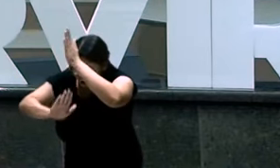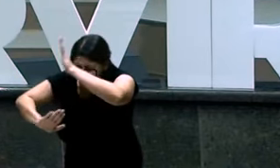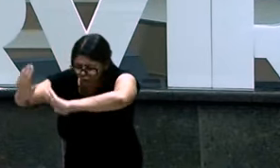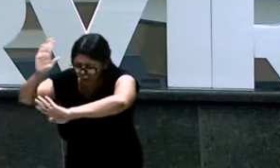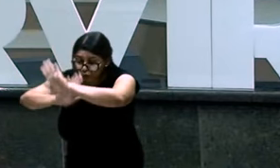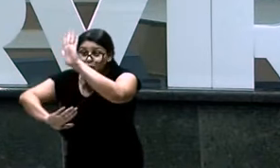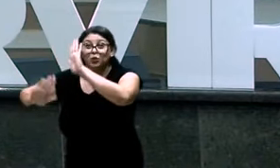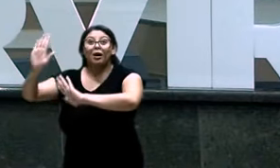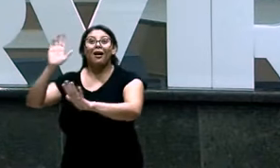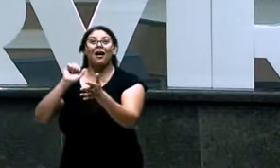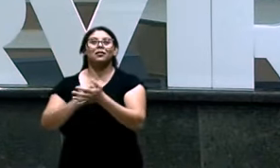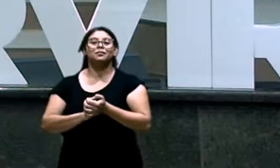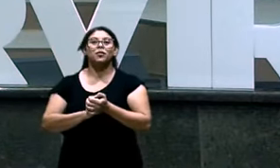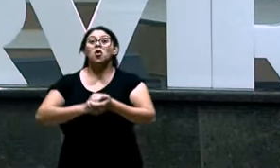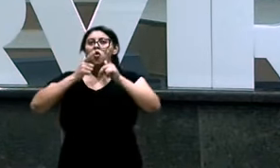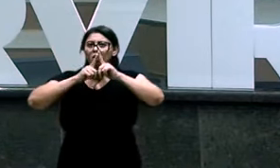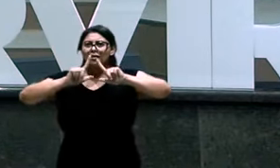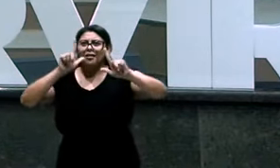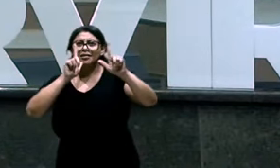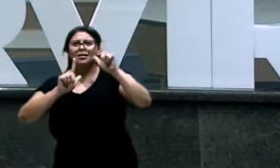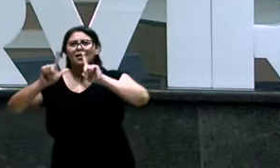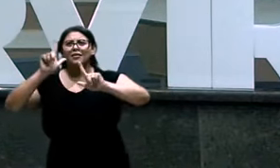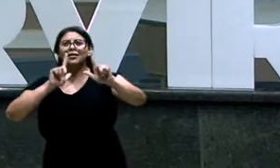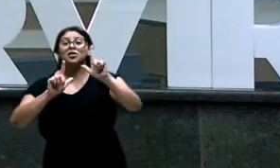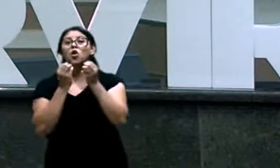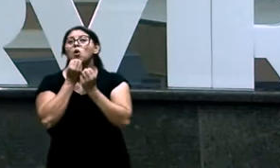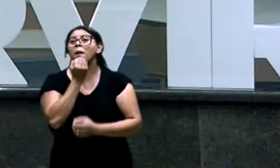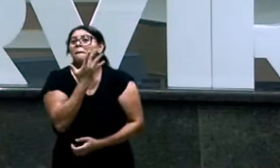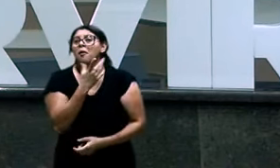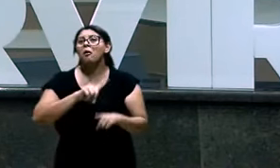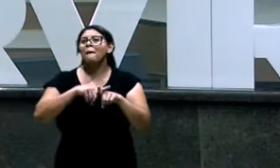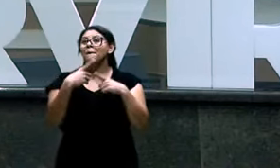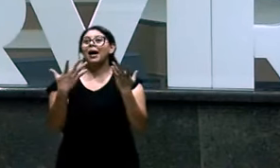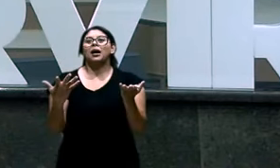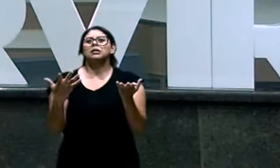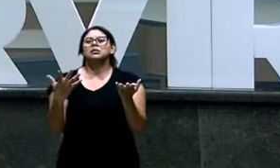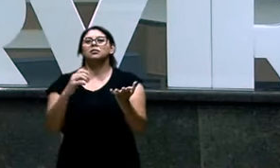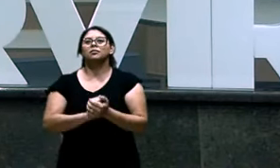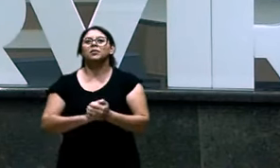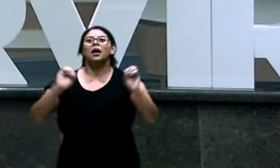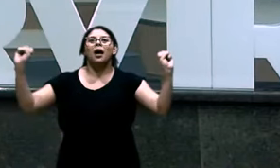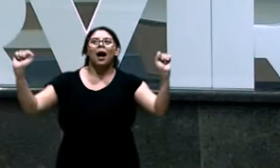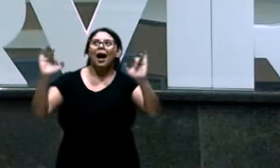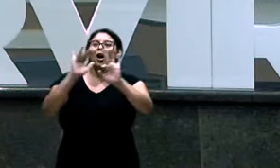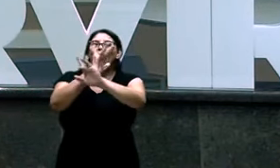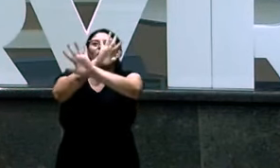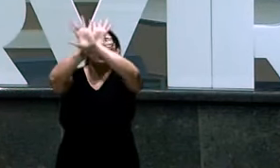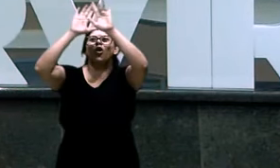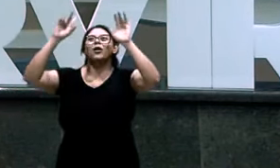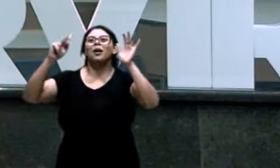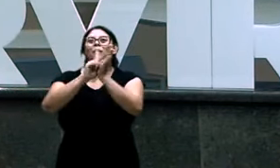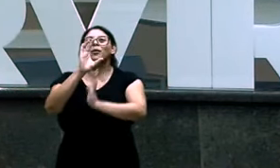bons, tinham nomes, mas a glória desceu antes que eles tocassem? Claro, para minha glória descer, para minha